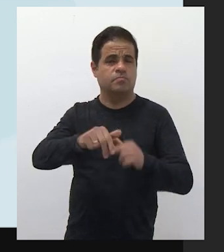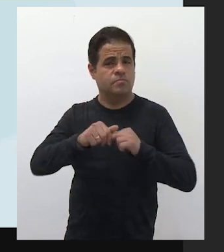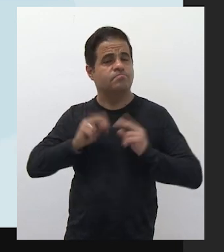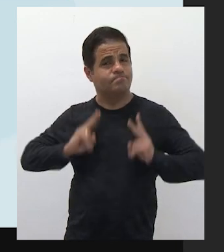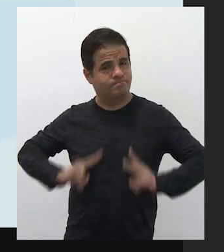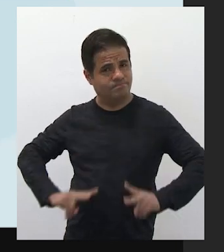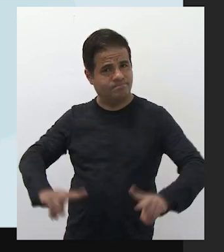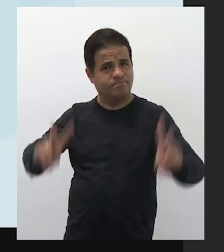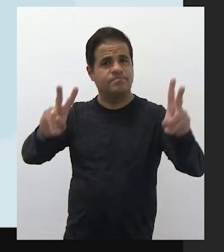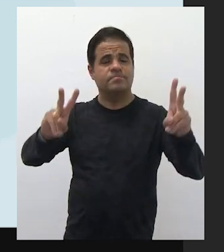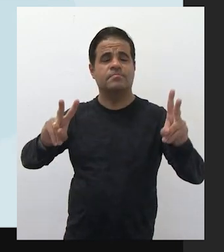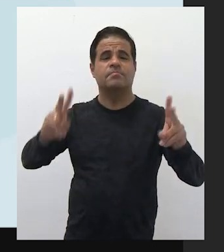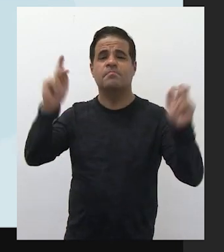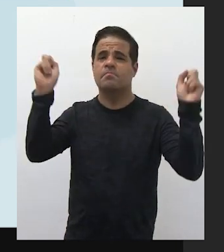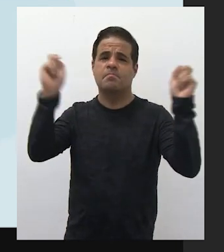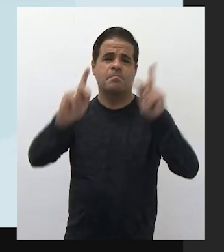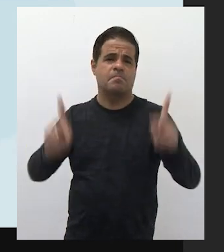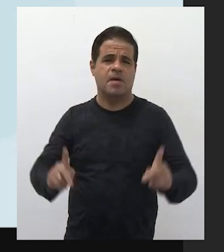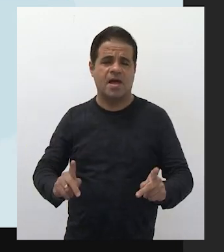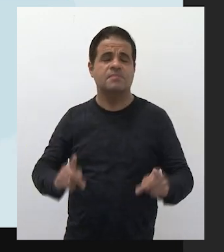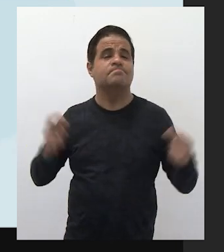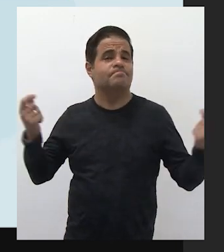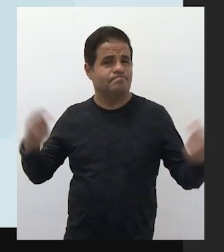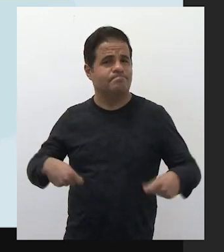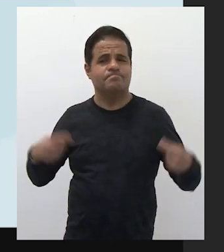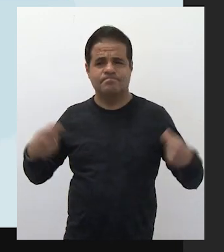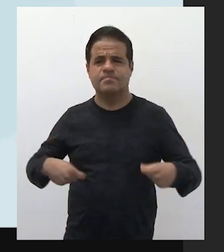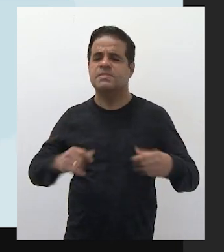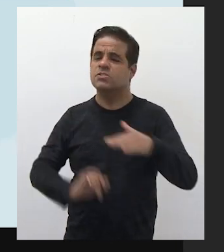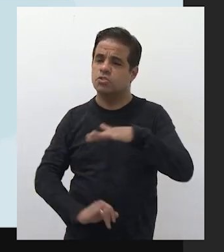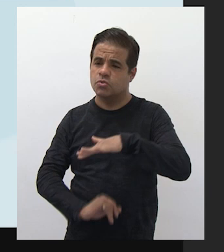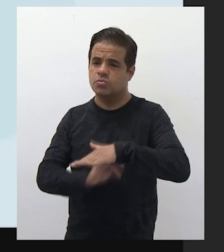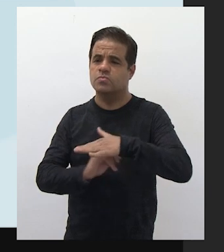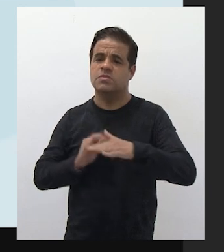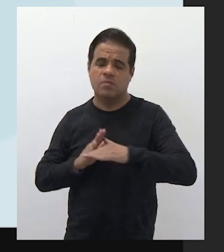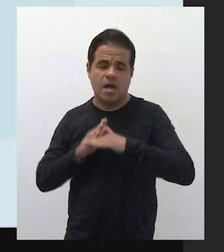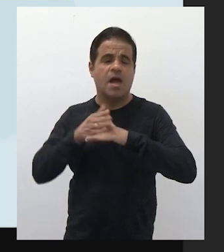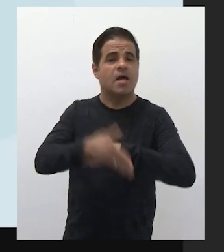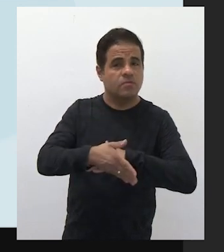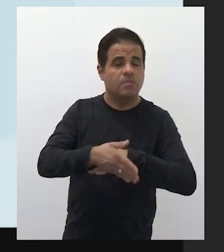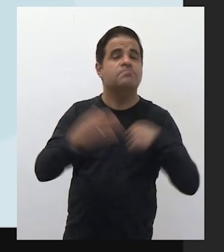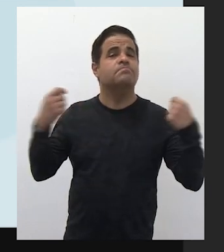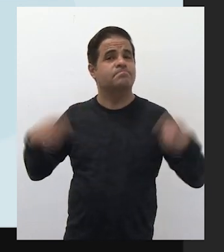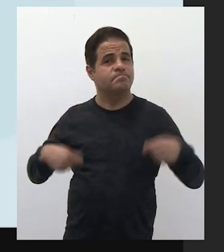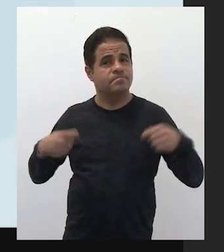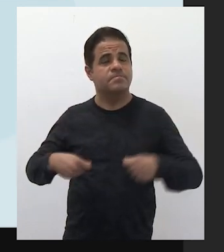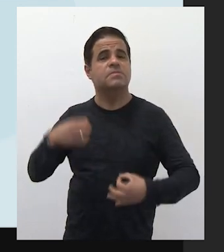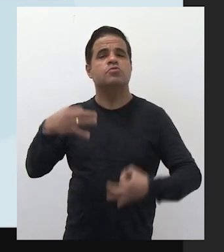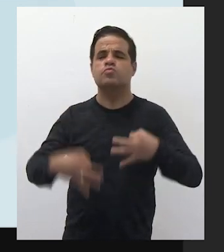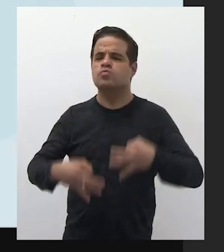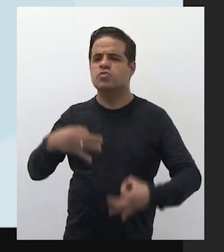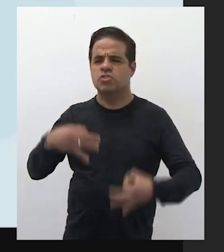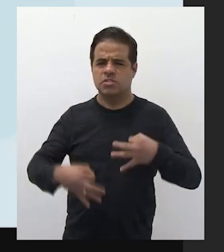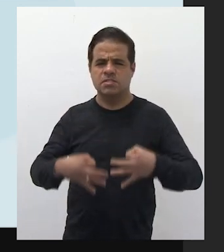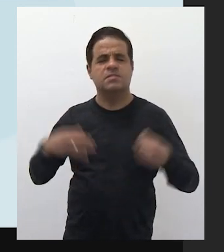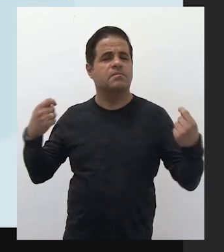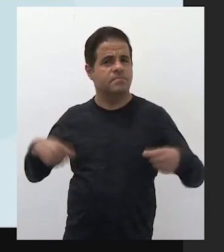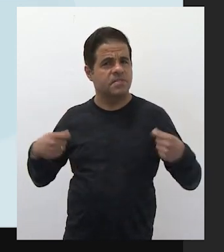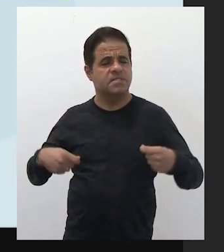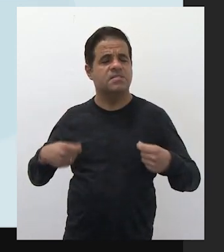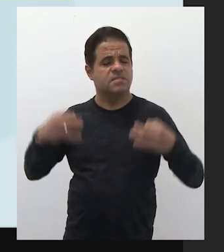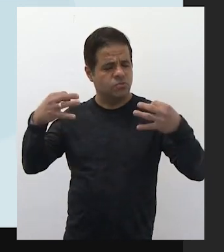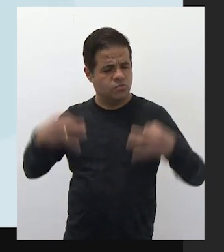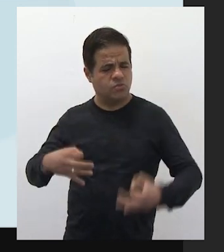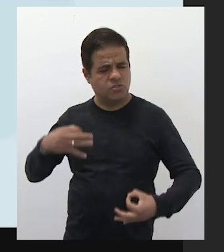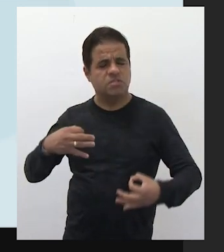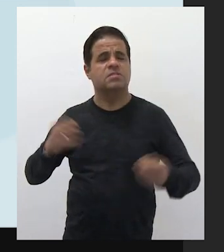prosperidade. Paz. Precisa de instituições atuantes, precisa de justiça, precisa de uma justiça